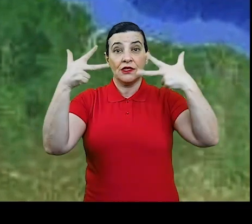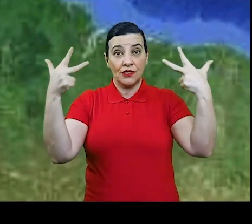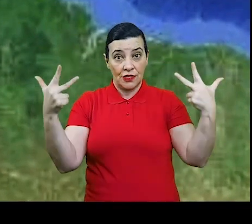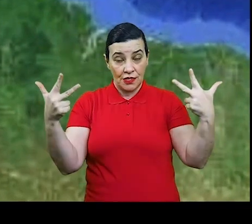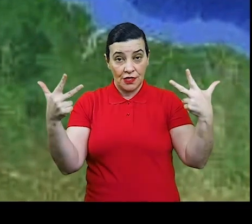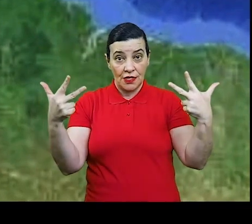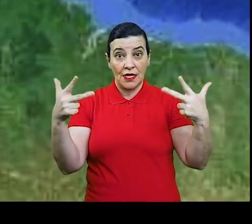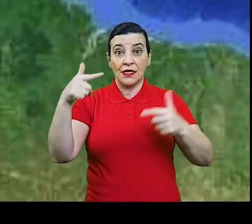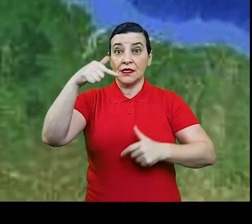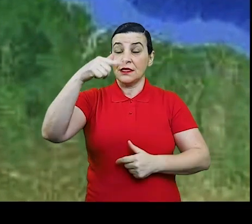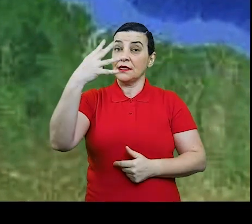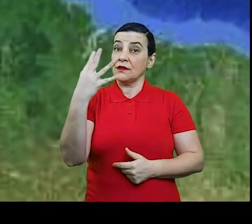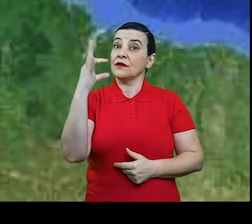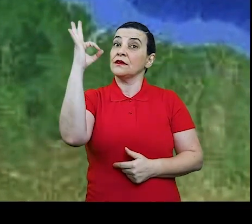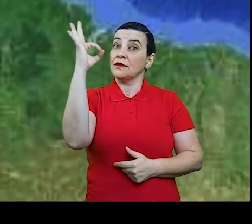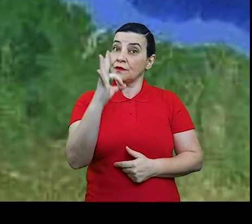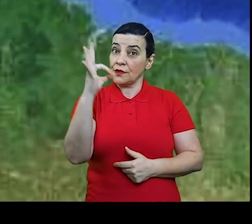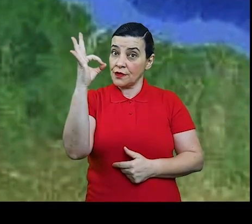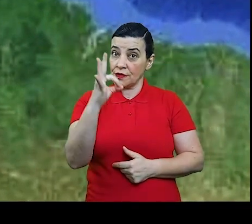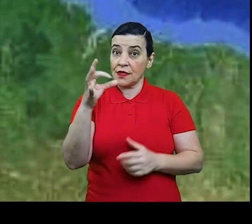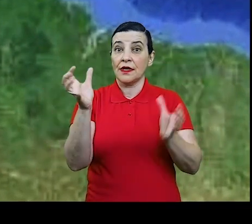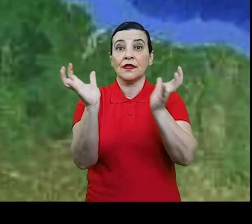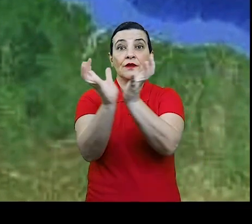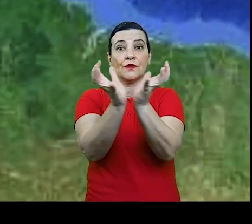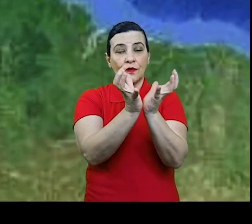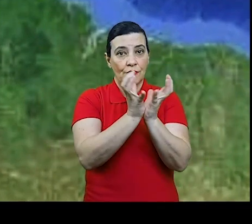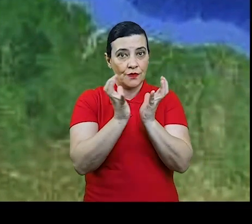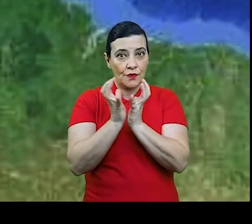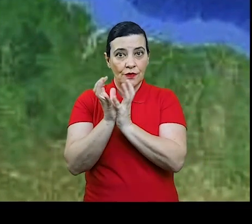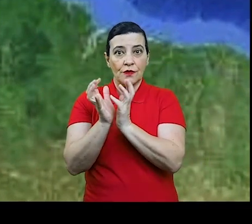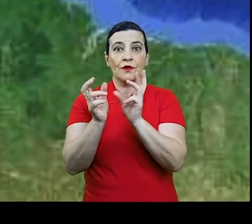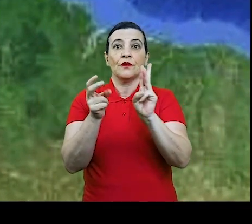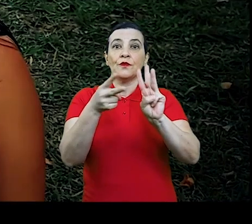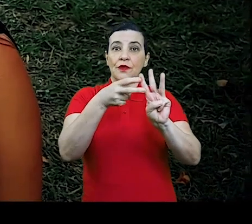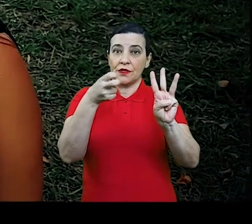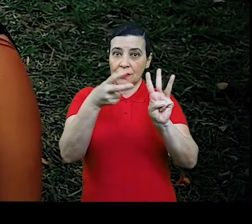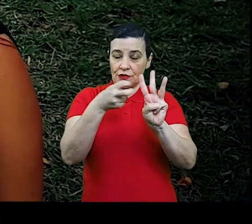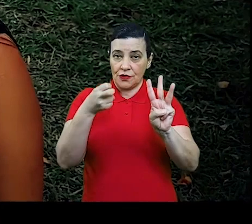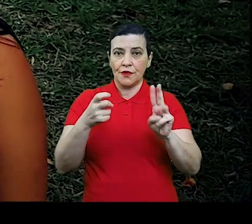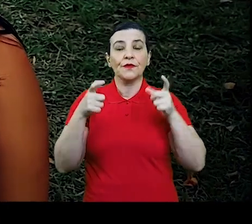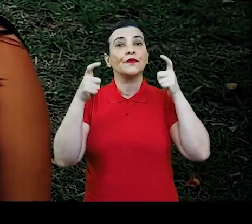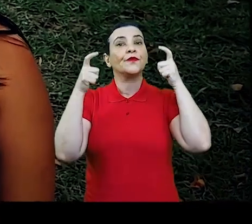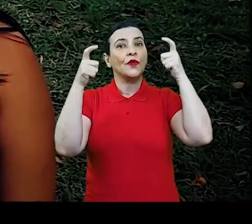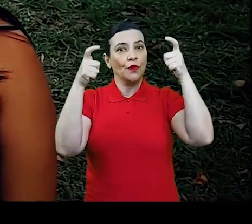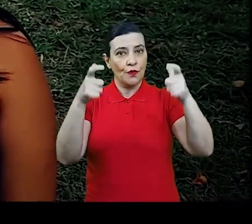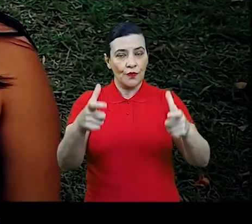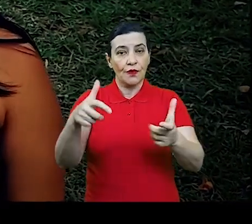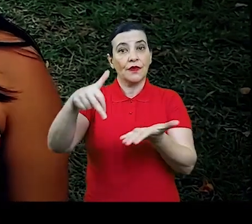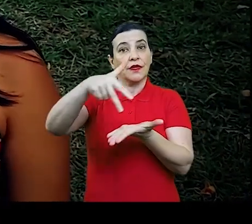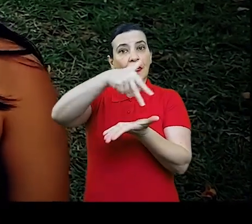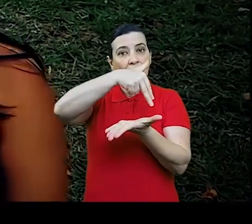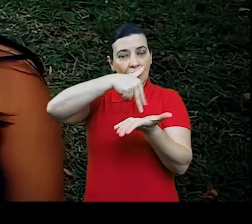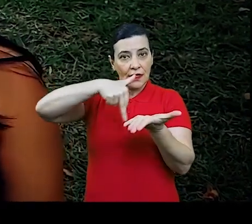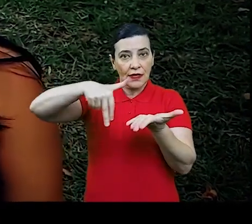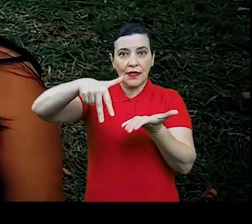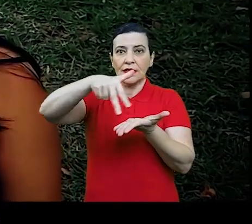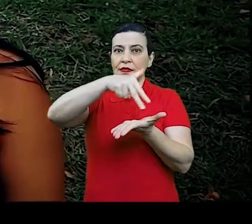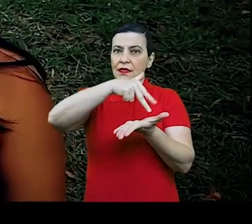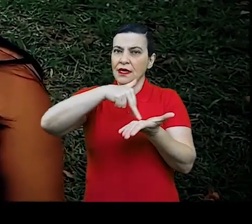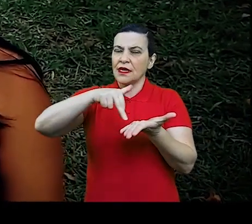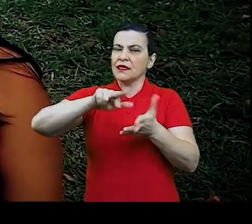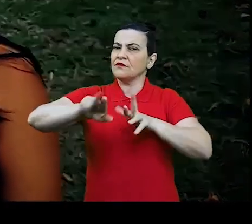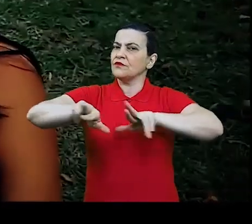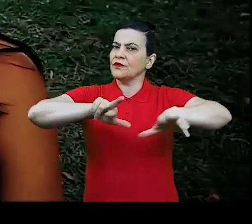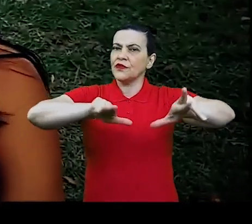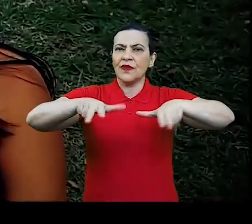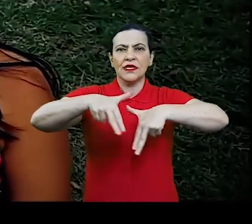onde 74% da população é indígena. Nessa região, o Carriçu, ela é tocada por diversas